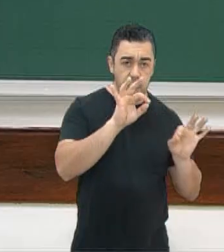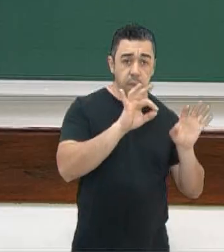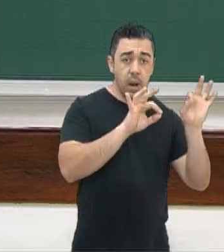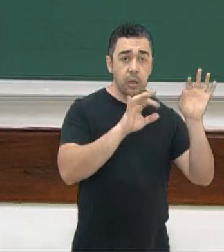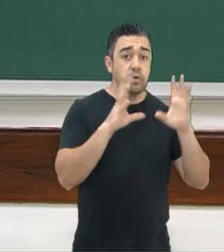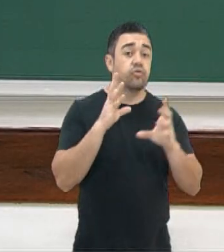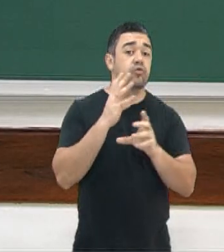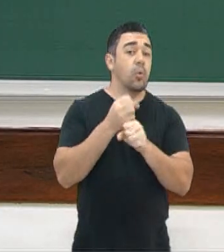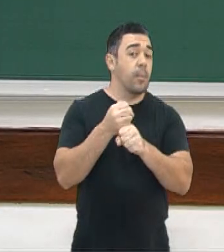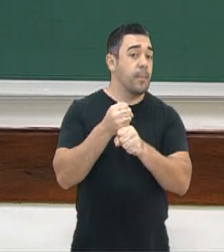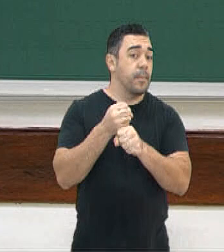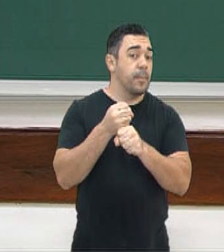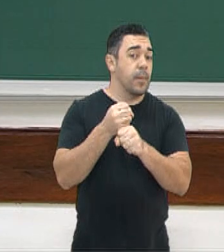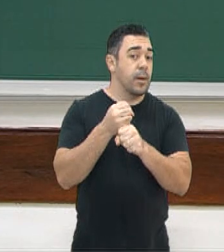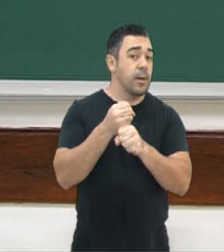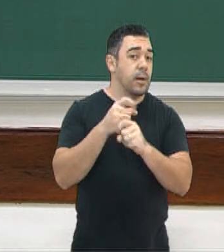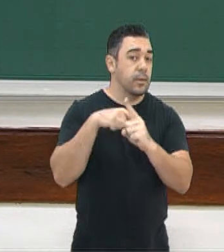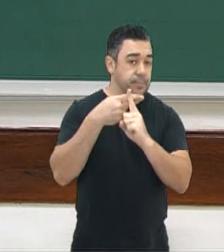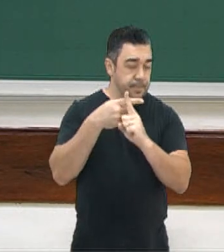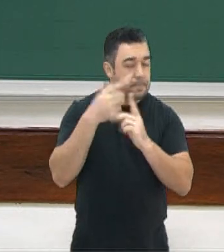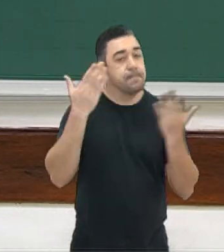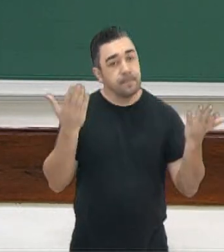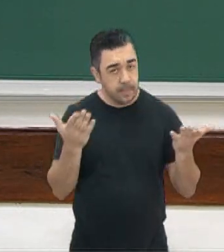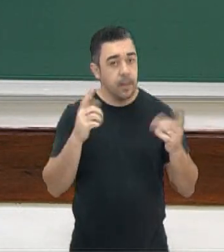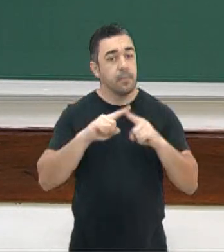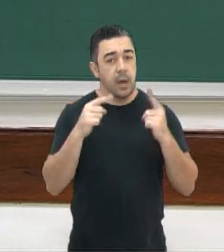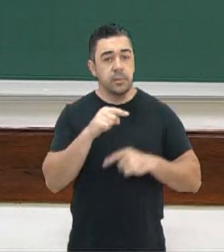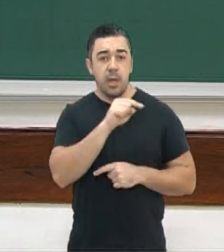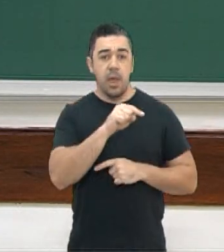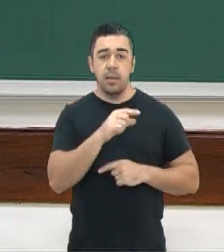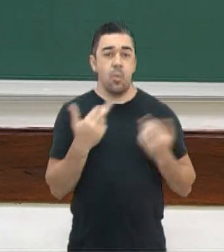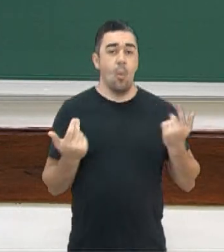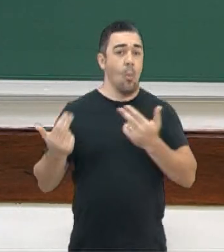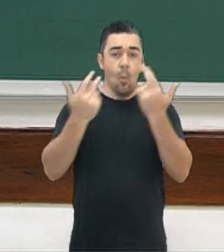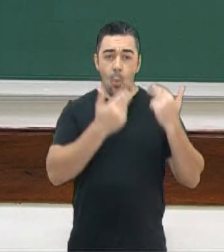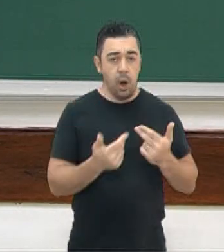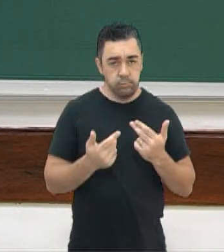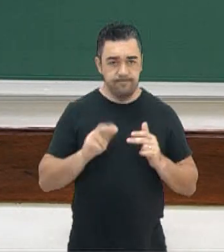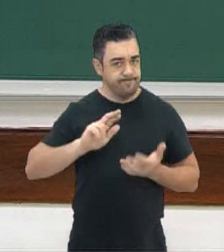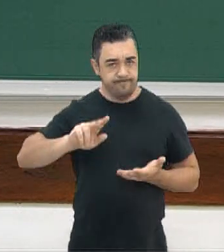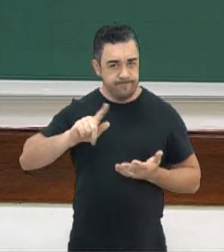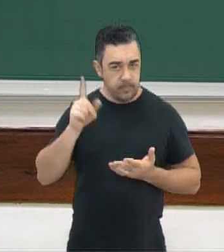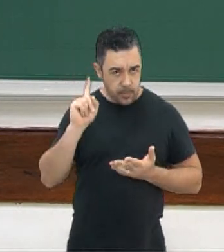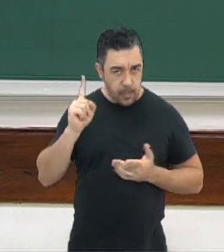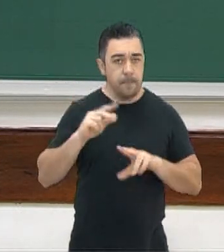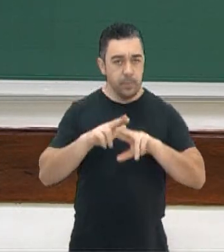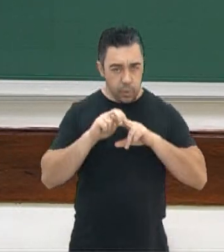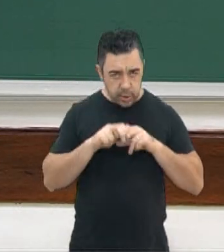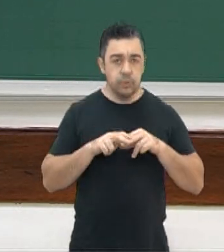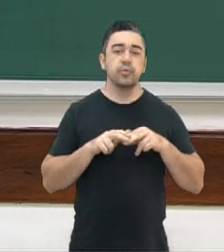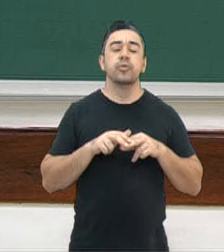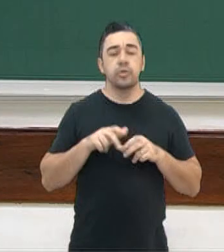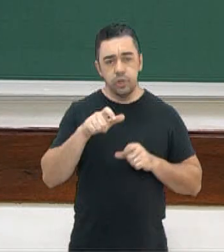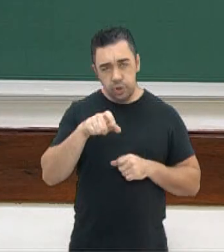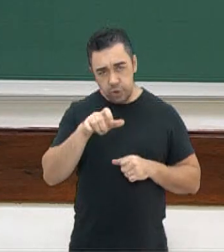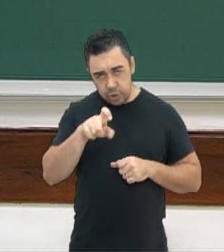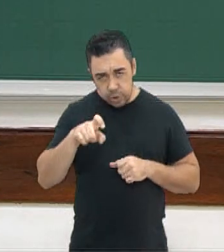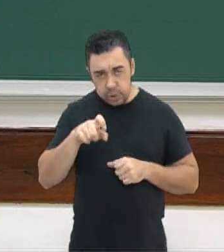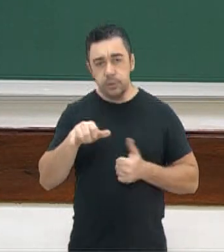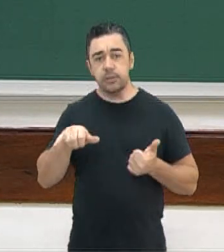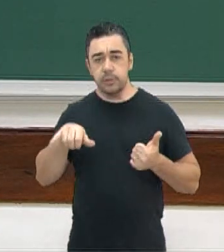preciso tomar cuidado com o quê? Nem todos os lados aqui nesse desenho são iguais. Por isso que eles estão representados com duas